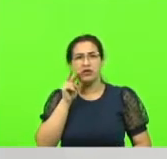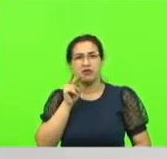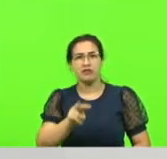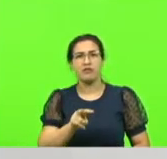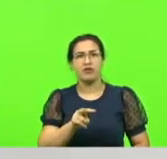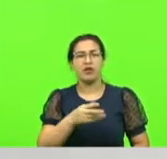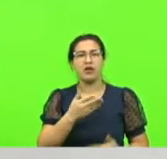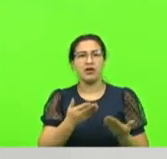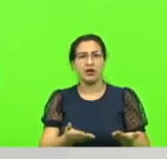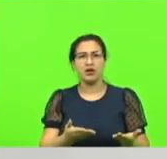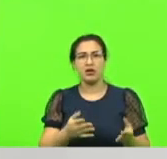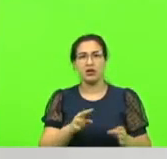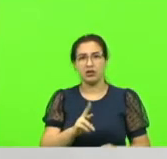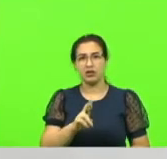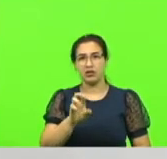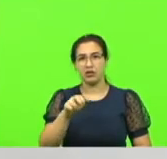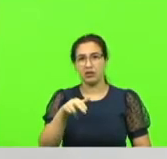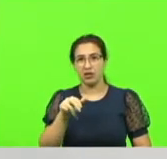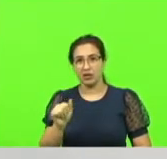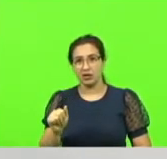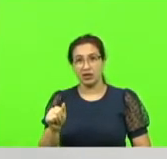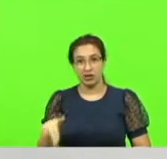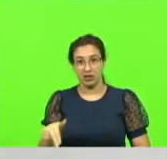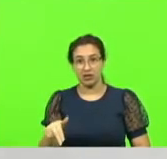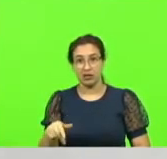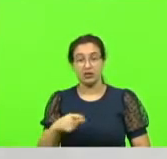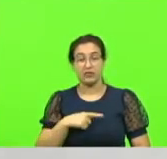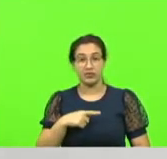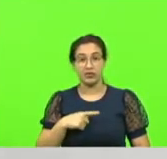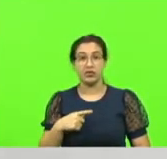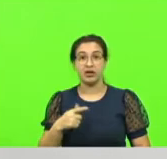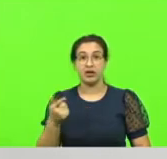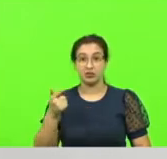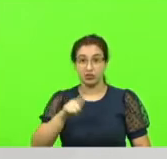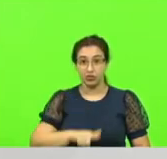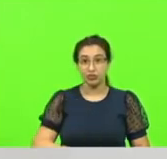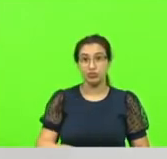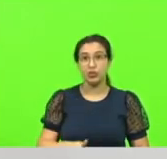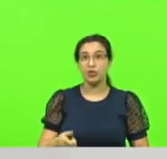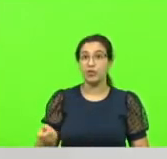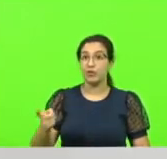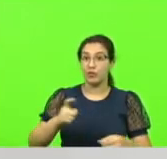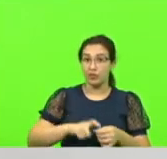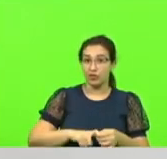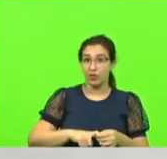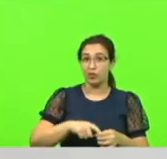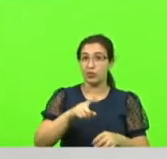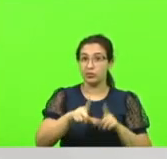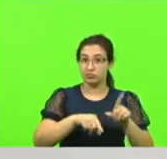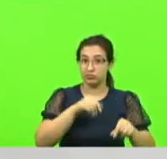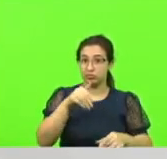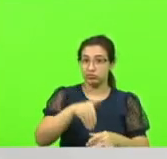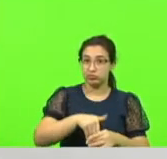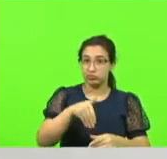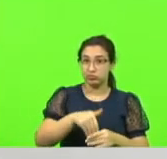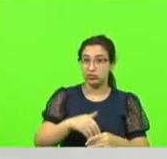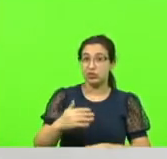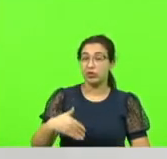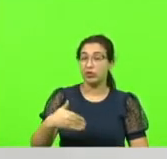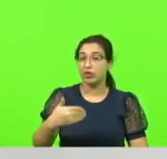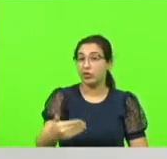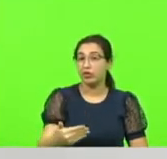Calheiros, que tinha sido reeleito naquele momento, depois, veja bem, depois de